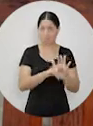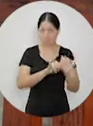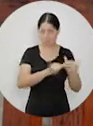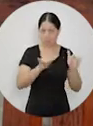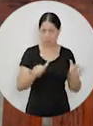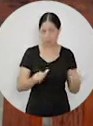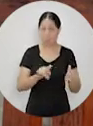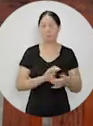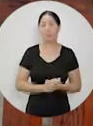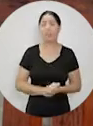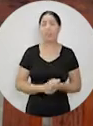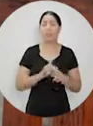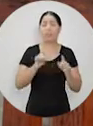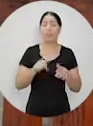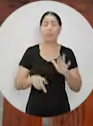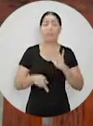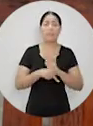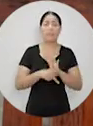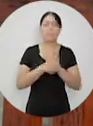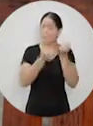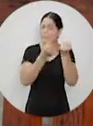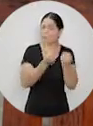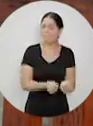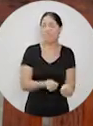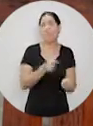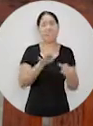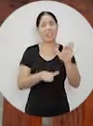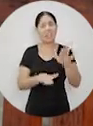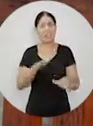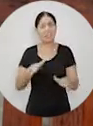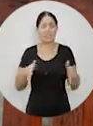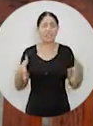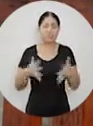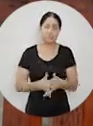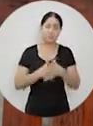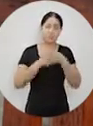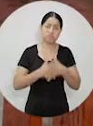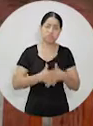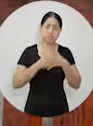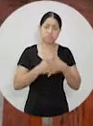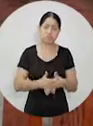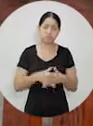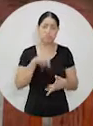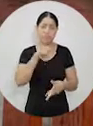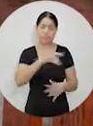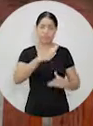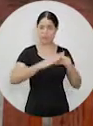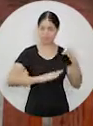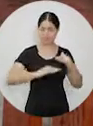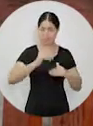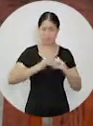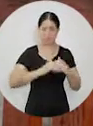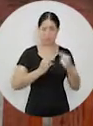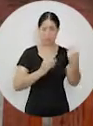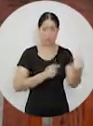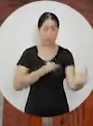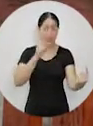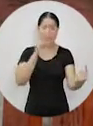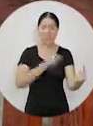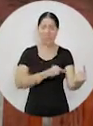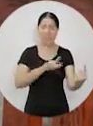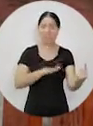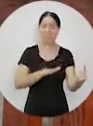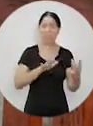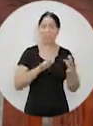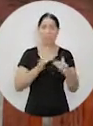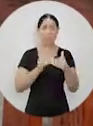uma campanha de ódio difamatória muito pesada e é muito difícil, porque o jornalista, ele aponta lá na